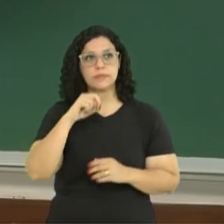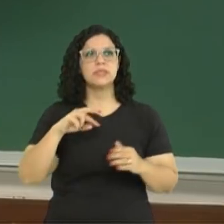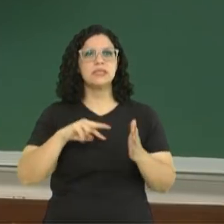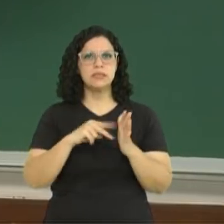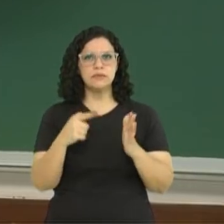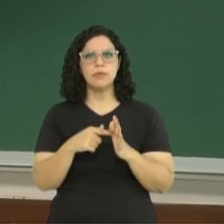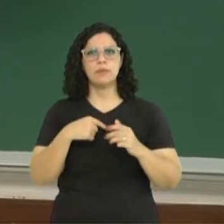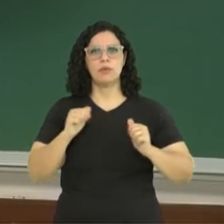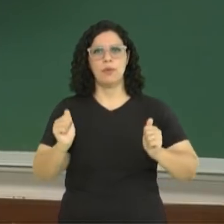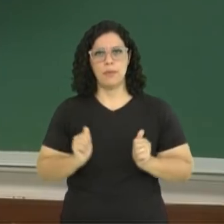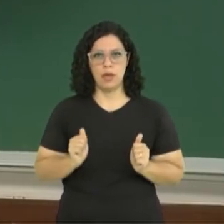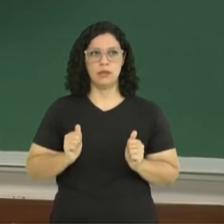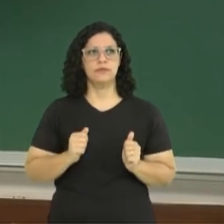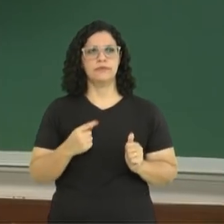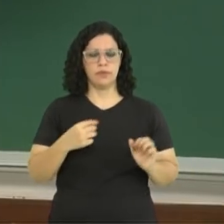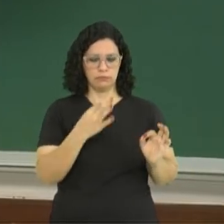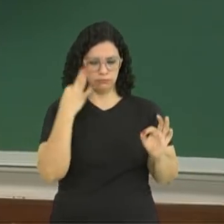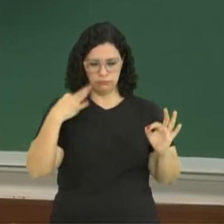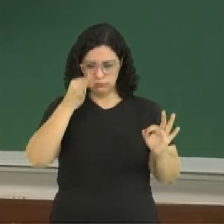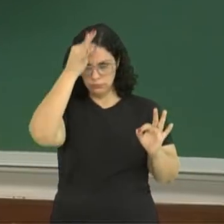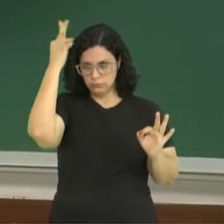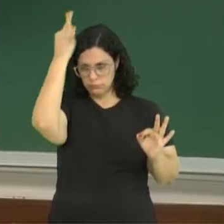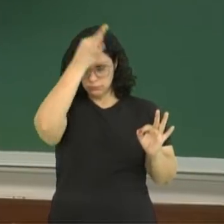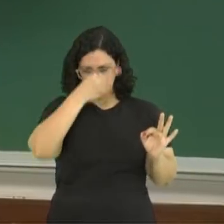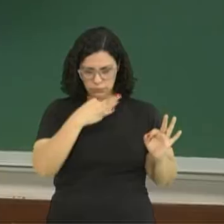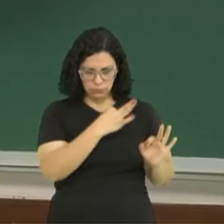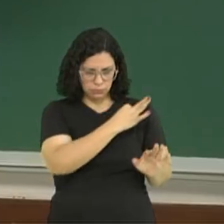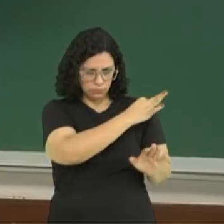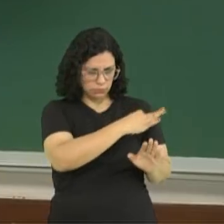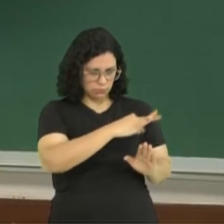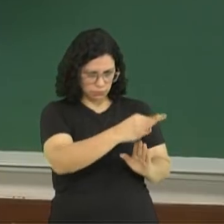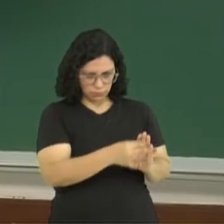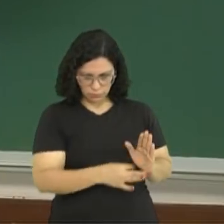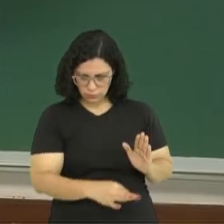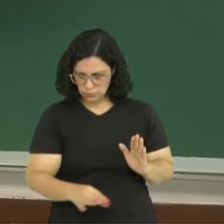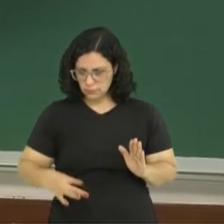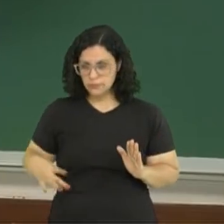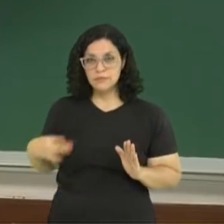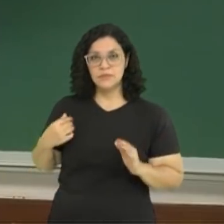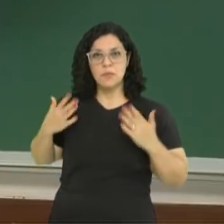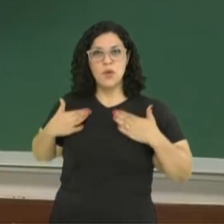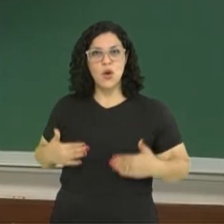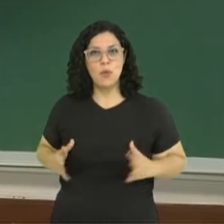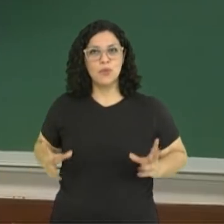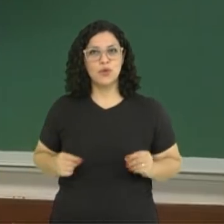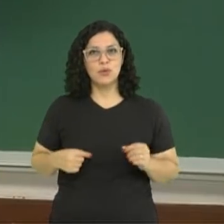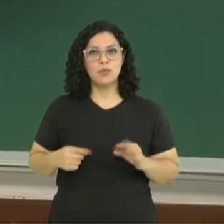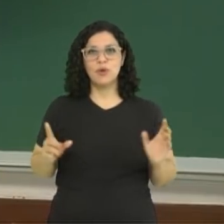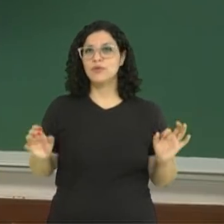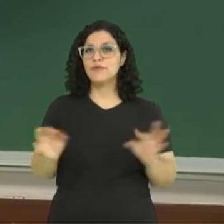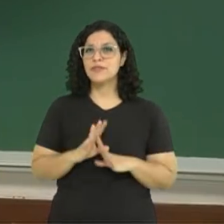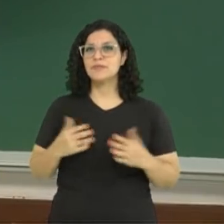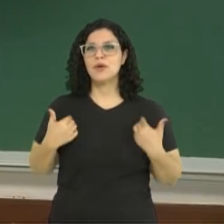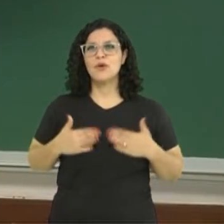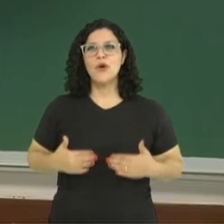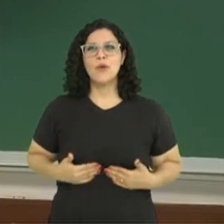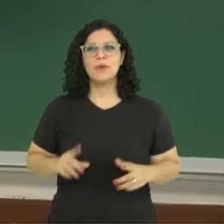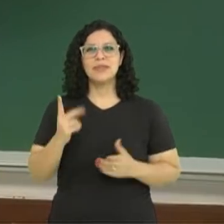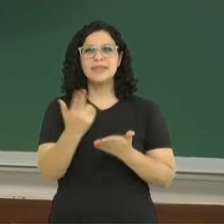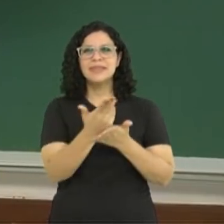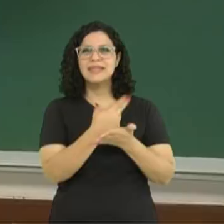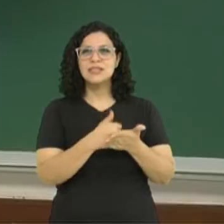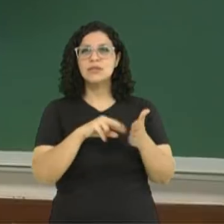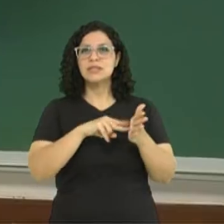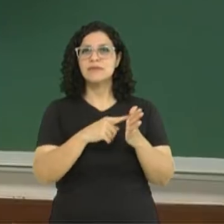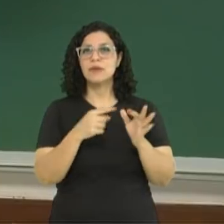Digamos assim, eu estou aqui parado. Se você passar um lápis em volta de mim, na hora que você saiu desse ponto A, fez todo o meu corpo e chegou aqui no ponto A, você criou uma forma. Porque ele